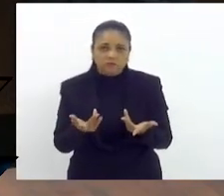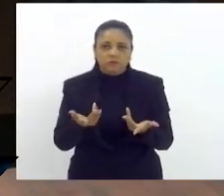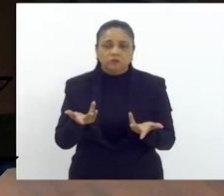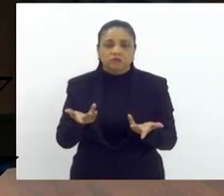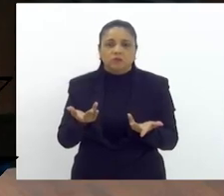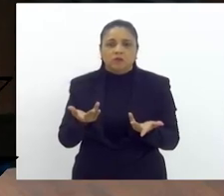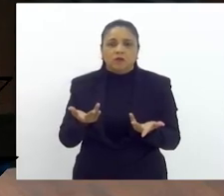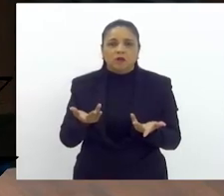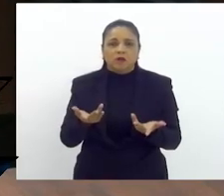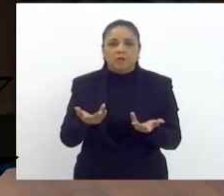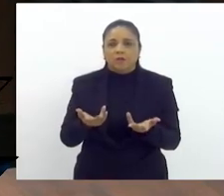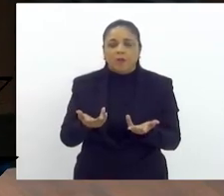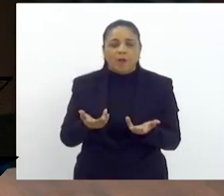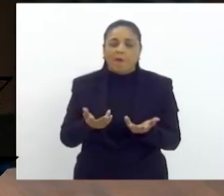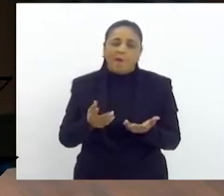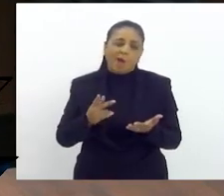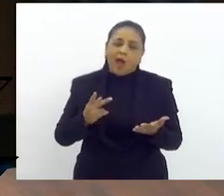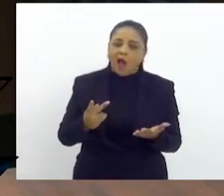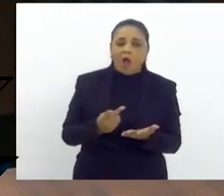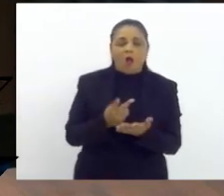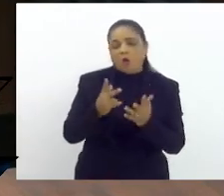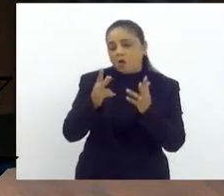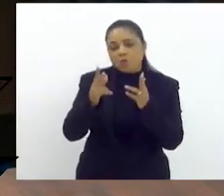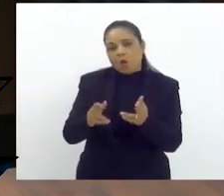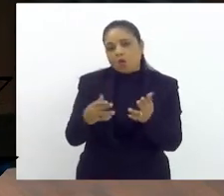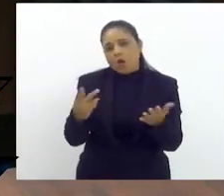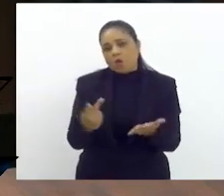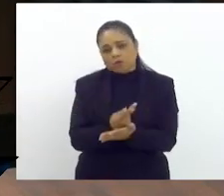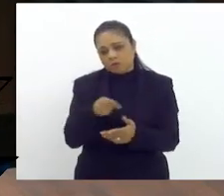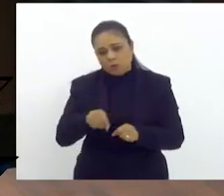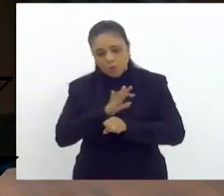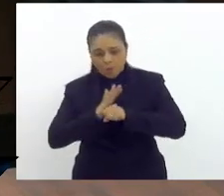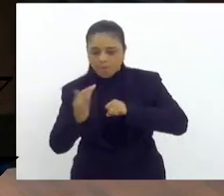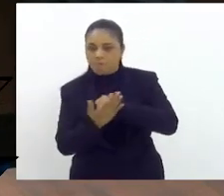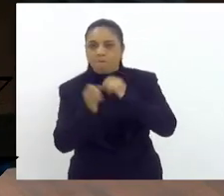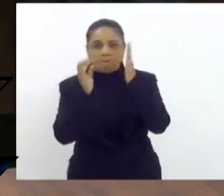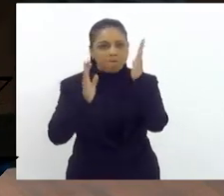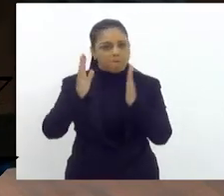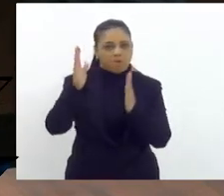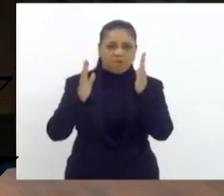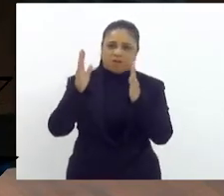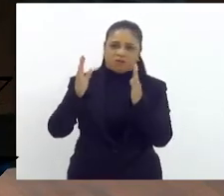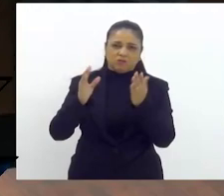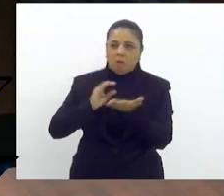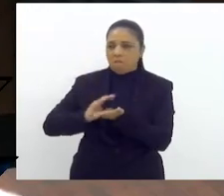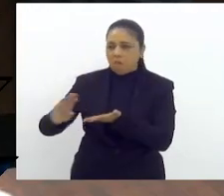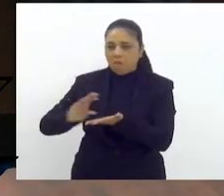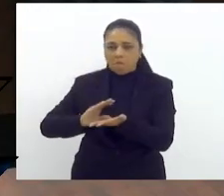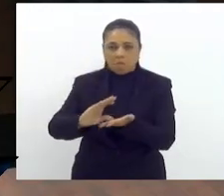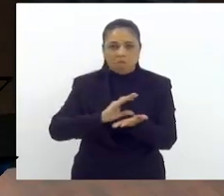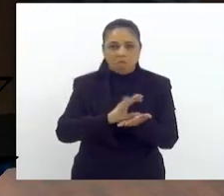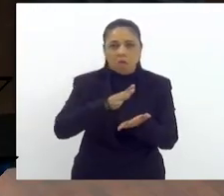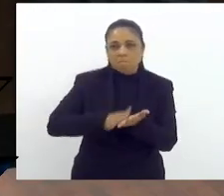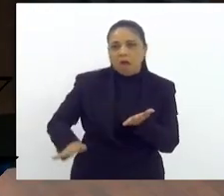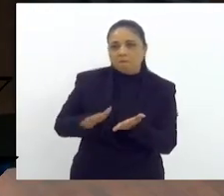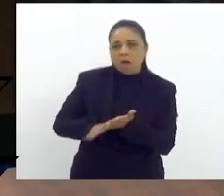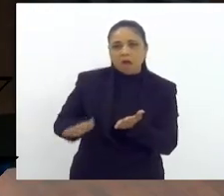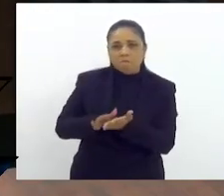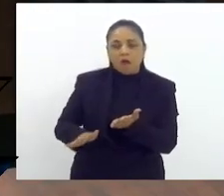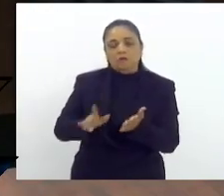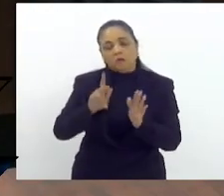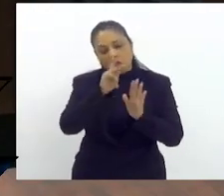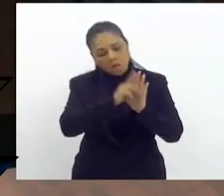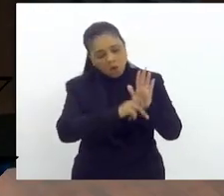que foi que aconteceu aqui no período do covid então foi foi o projeto foi transformado para